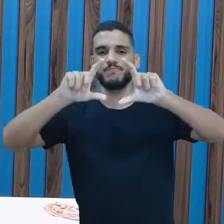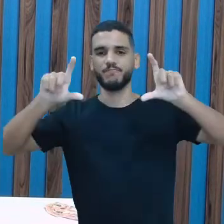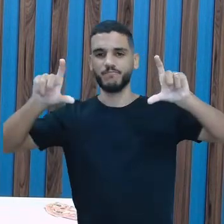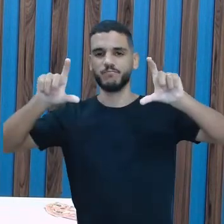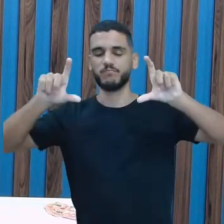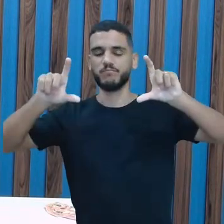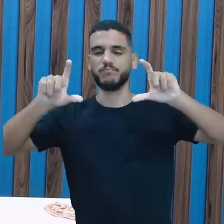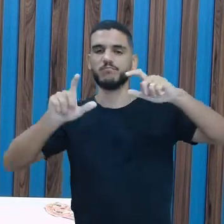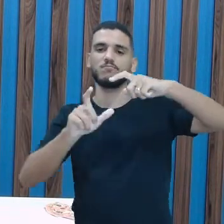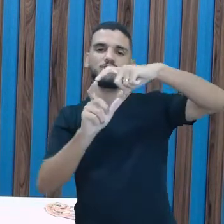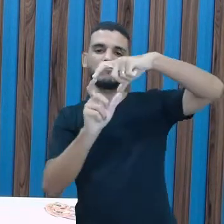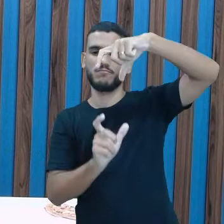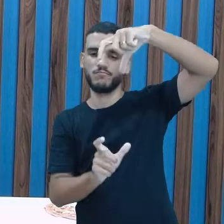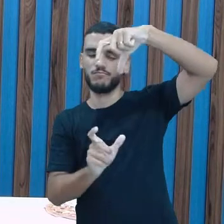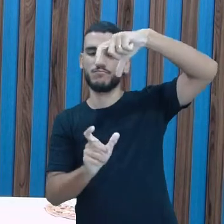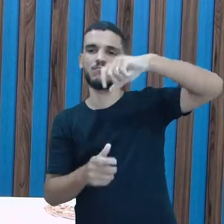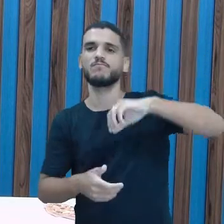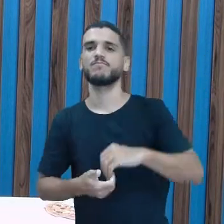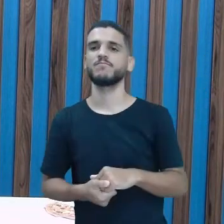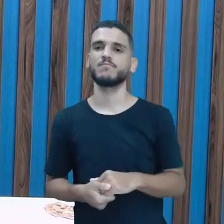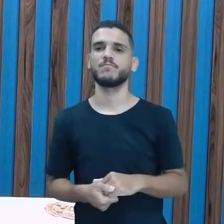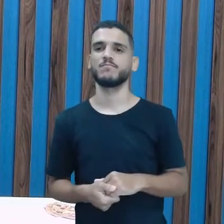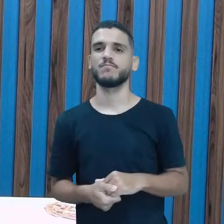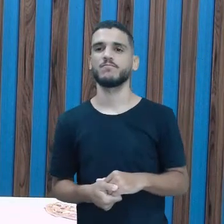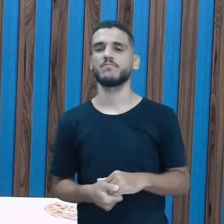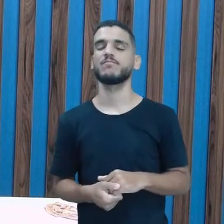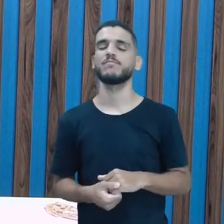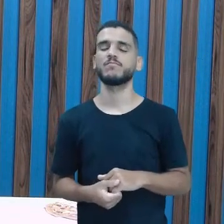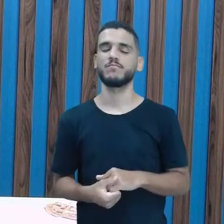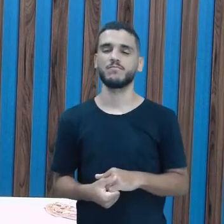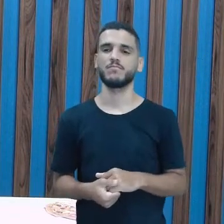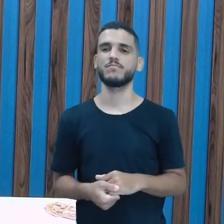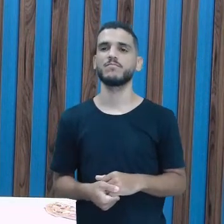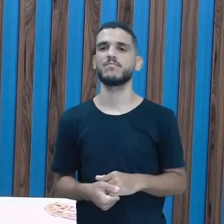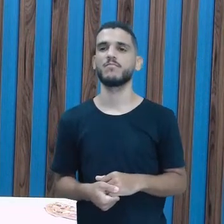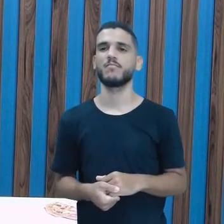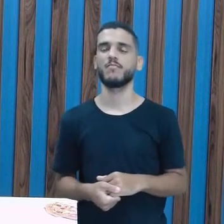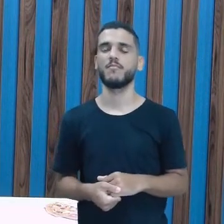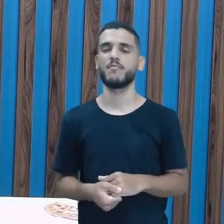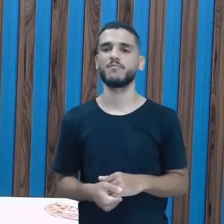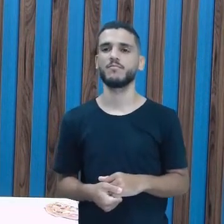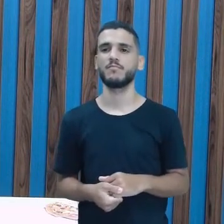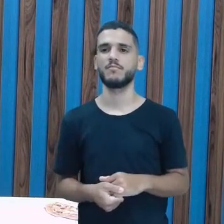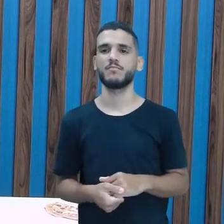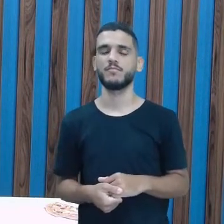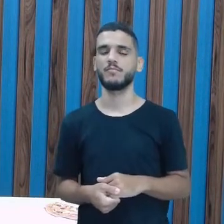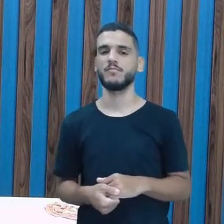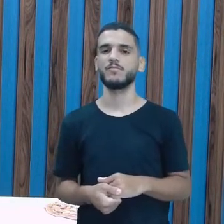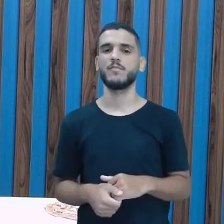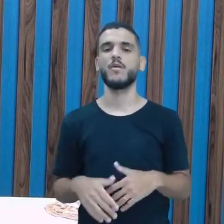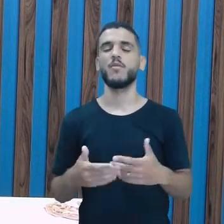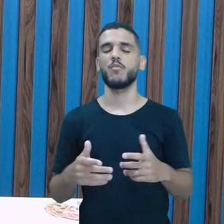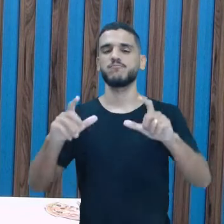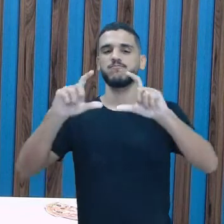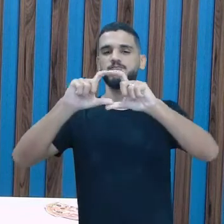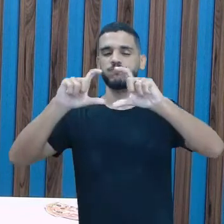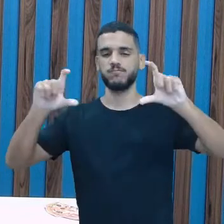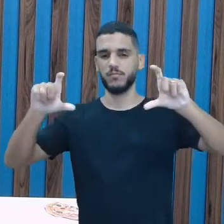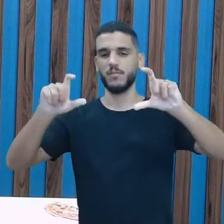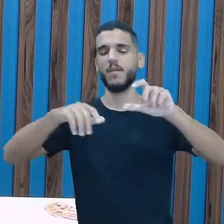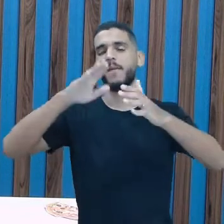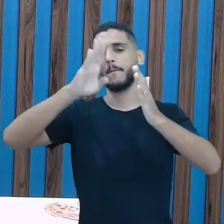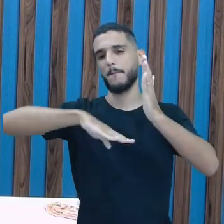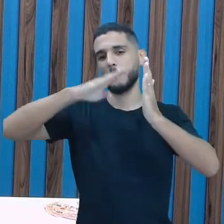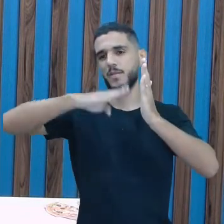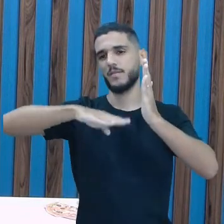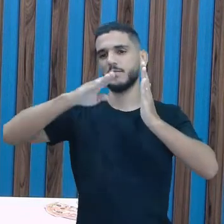Ele só mudou a posição da folha, né? Deixou na vertical e pintou a metade. Hugo deixou a folha na horizontal e pintou